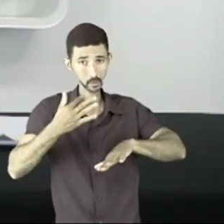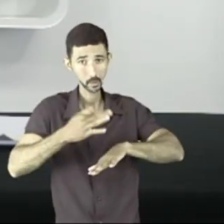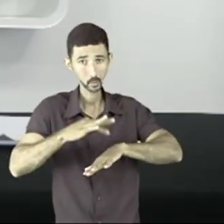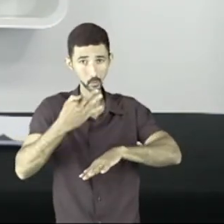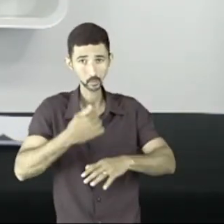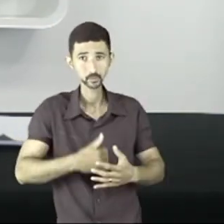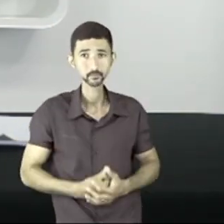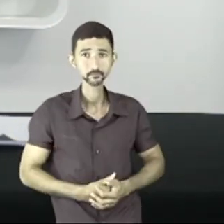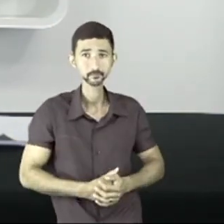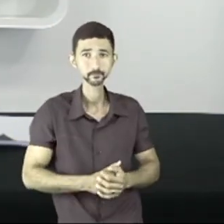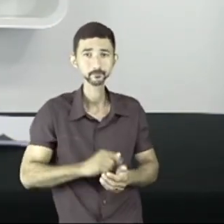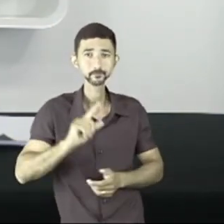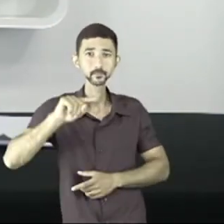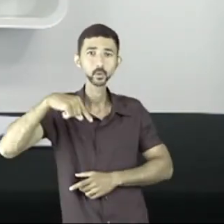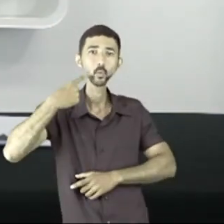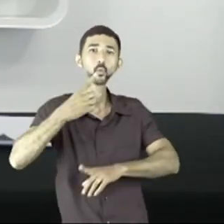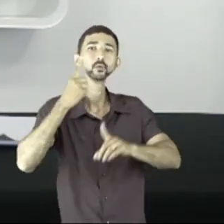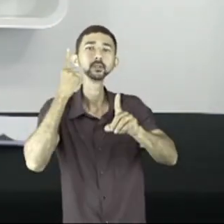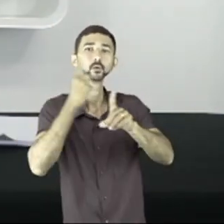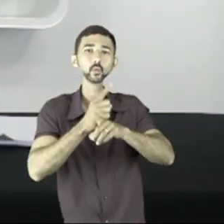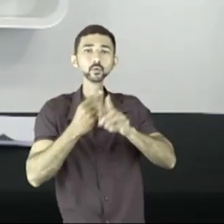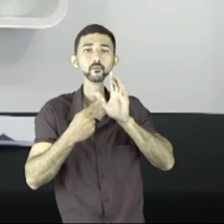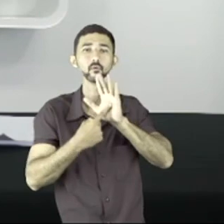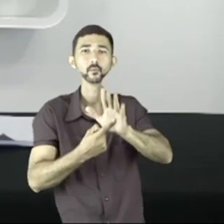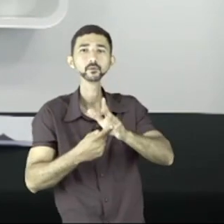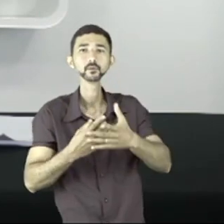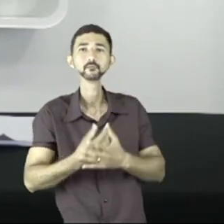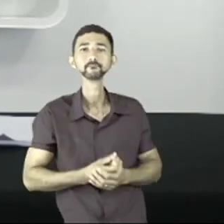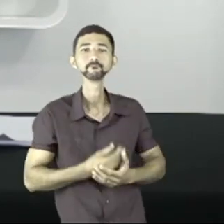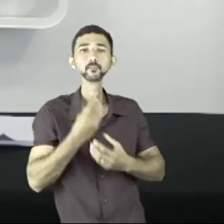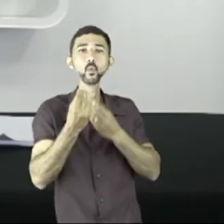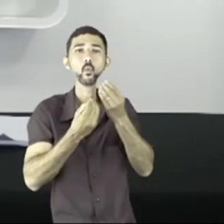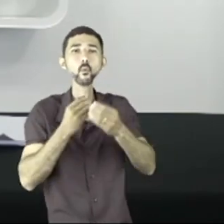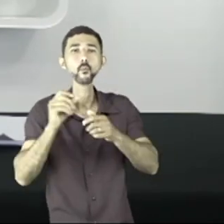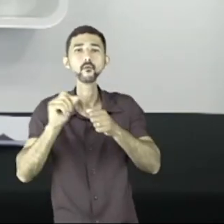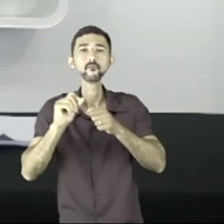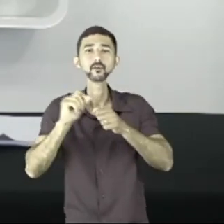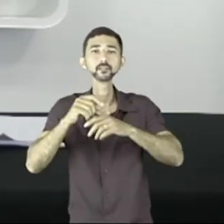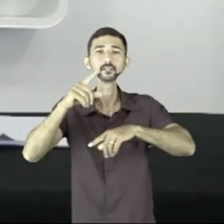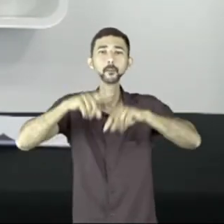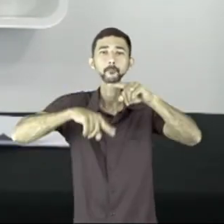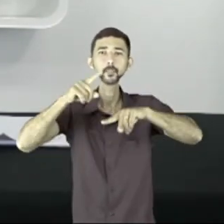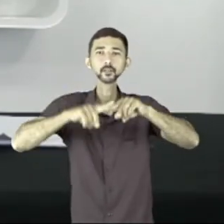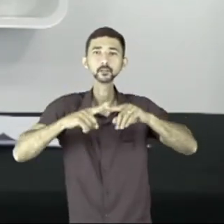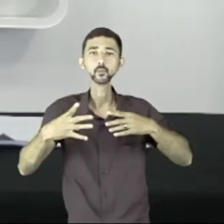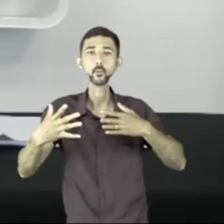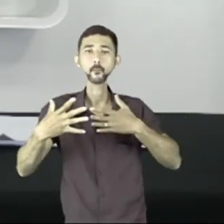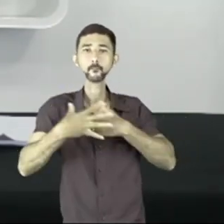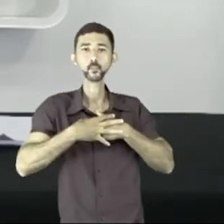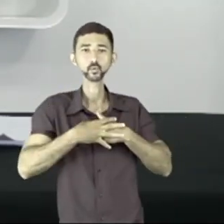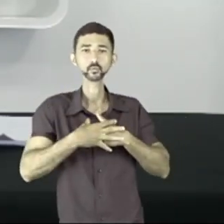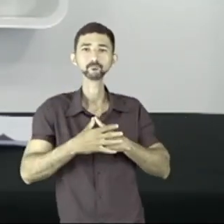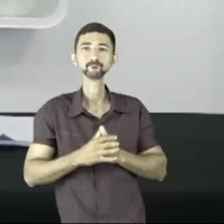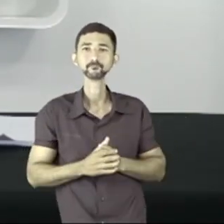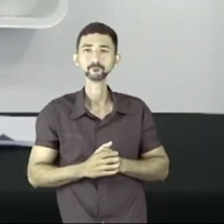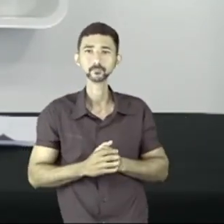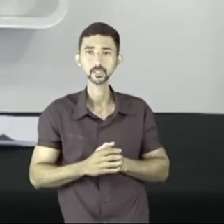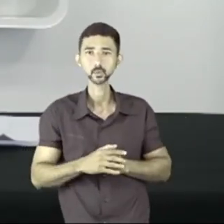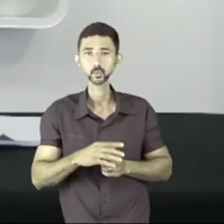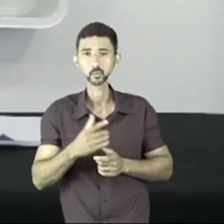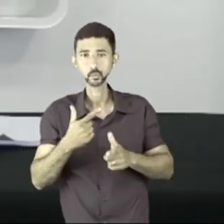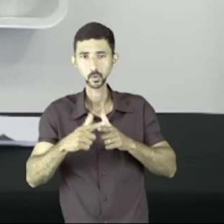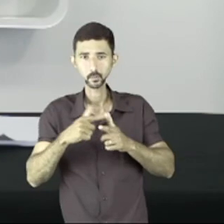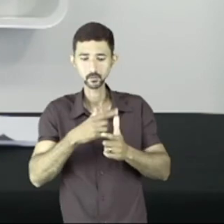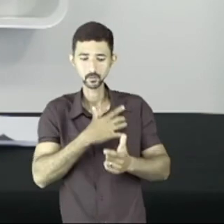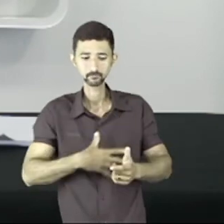isso, nos nossos próximos encontros, eu também vou mostrar para vocês como fazer um equipamento de proteção para que você não se machuque aí na